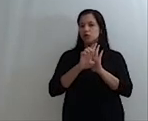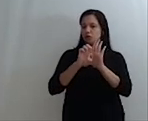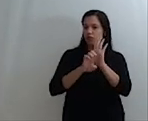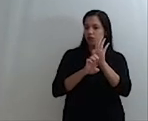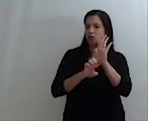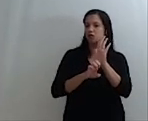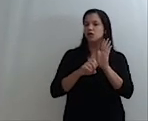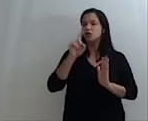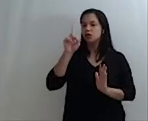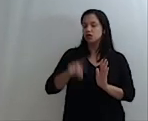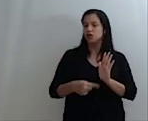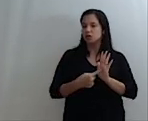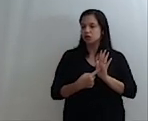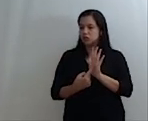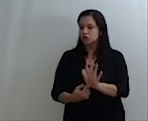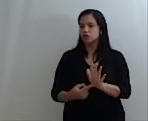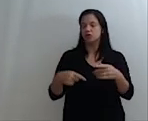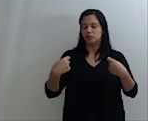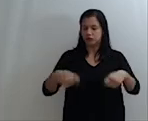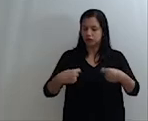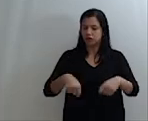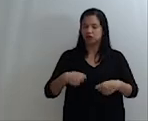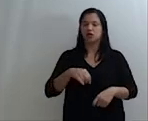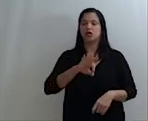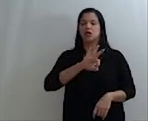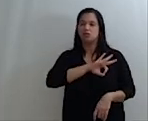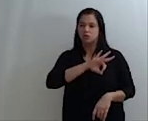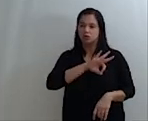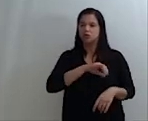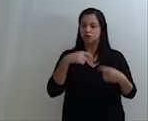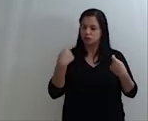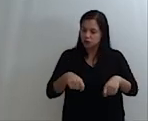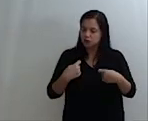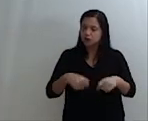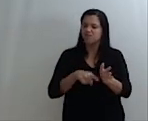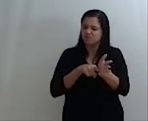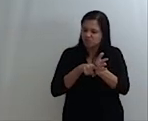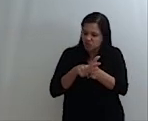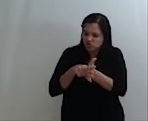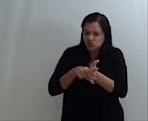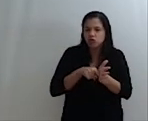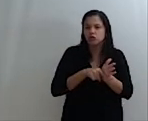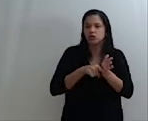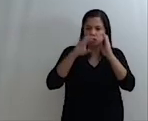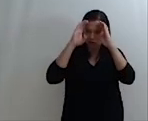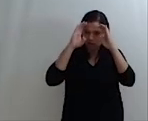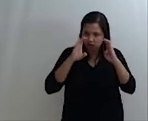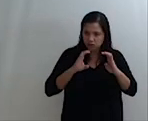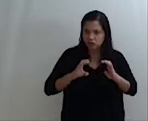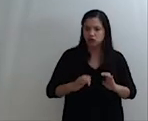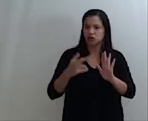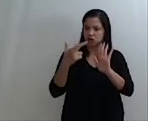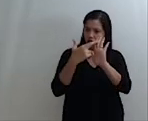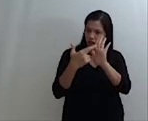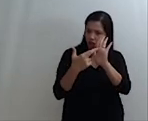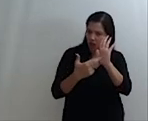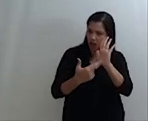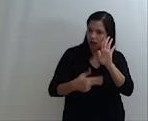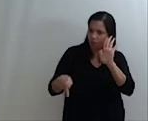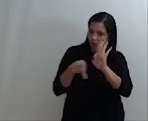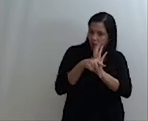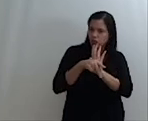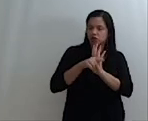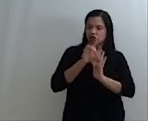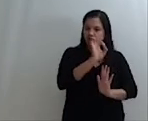judiciárias a realização da função investigativa comprometidas com absoluto respeito às formalidades desse meio de prova e ao